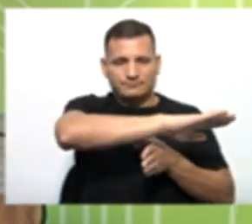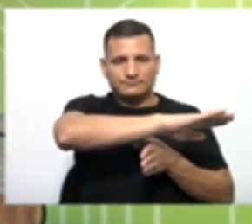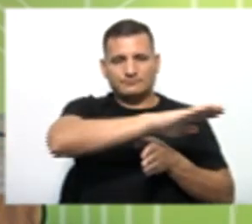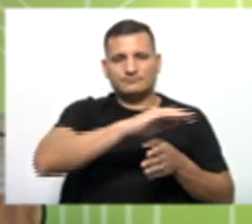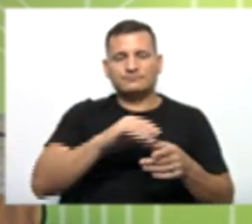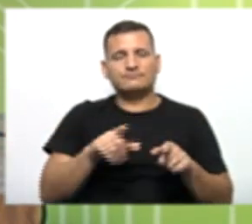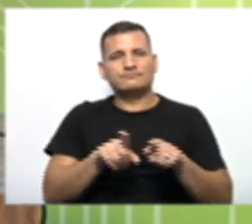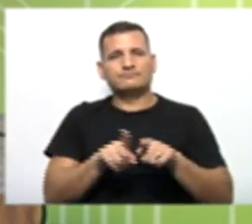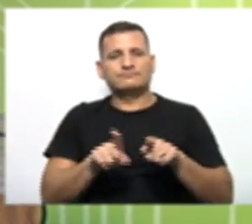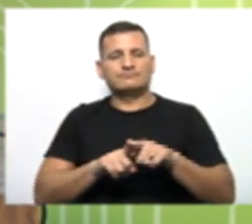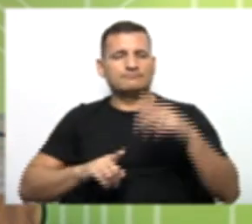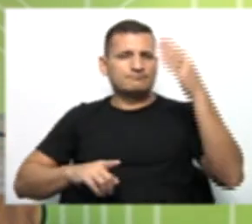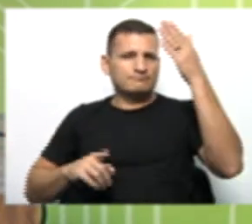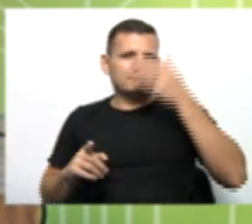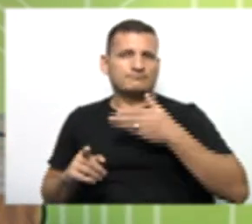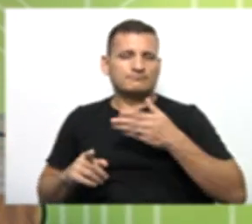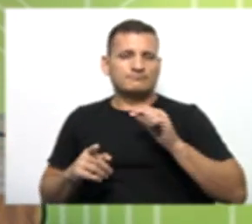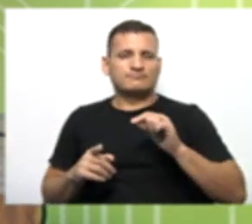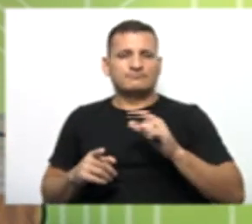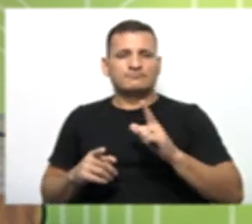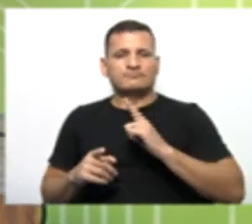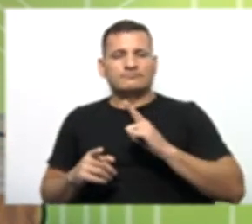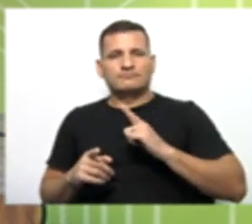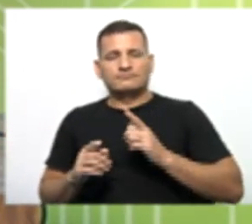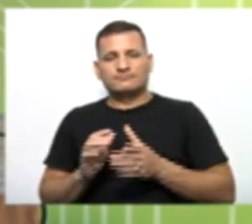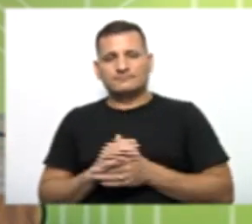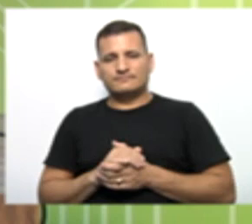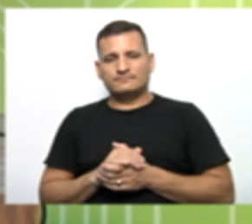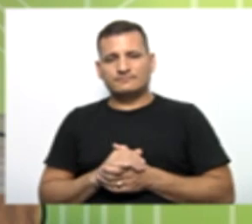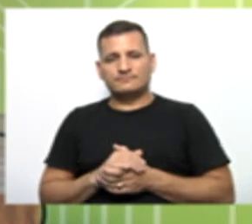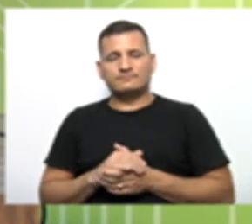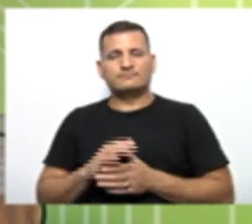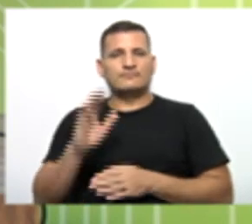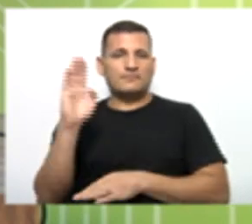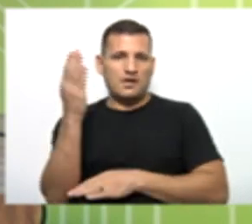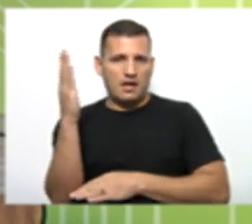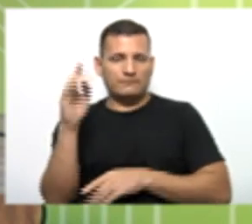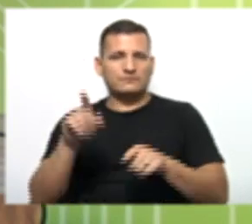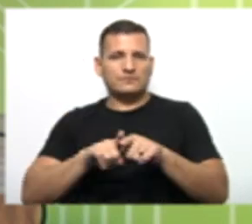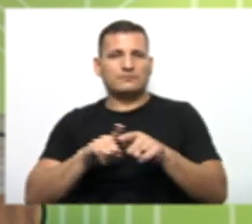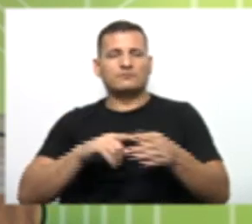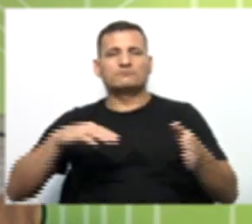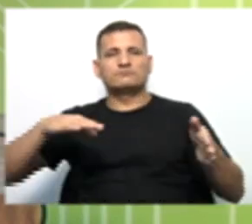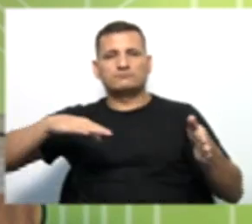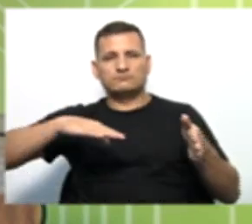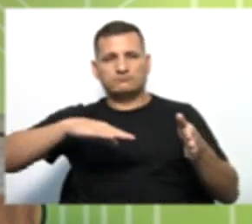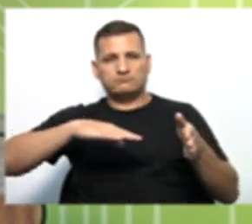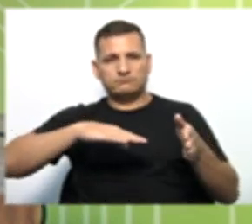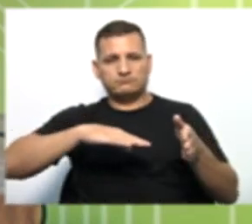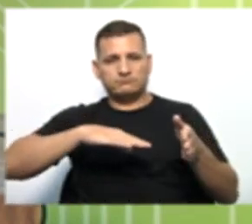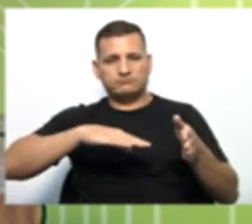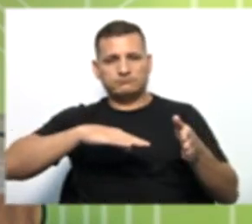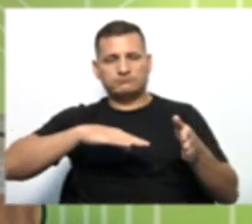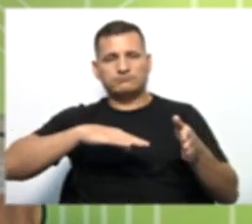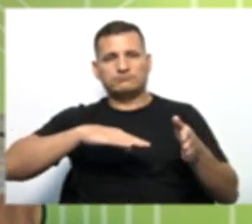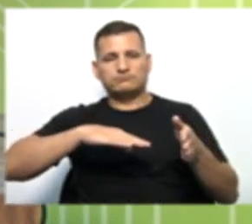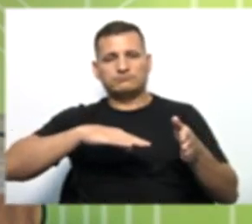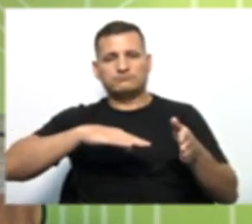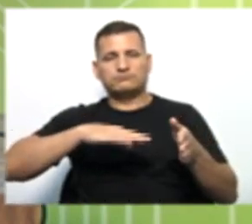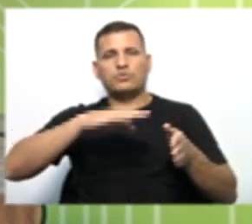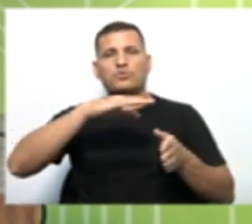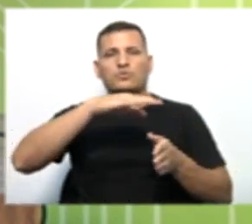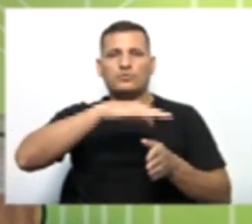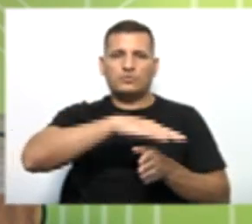Também ela comprovar que havia conseguido um meio para que esses troncos continuassem descendo o rio abaixo. Para isso, ela teve que construir uma